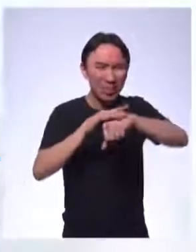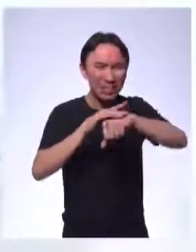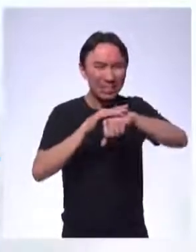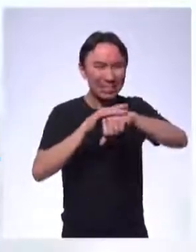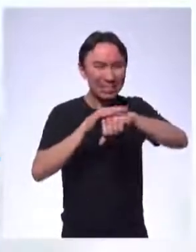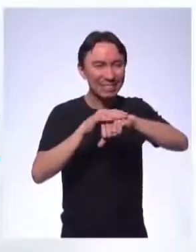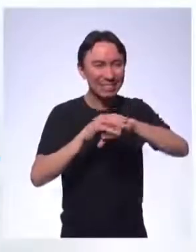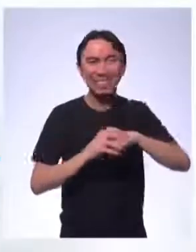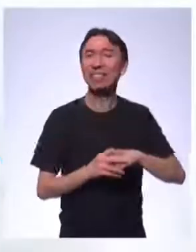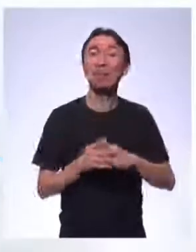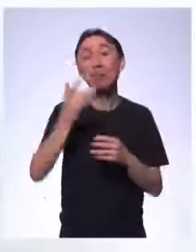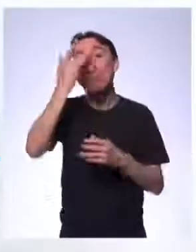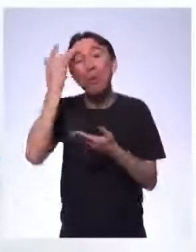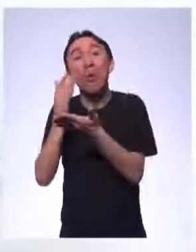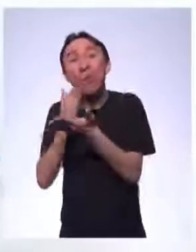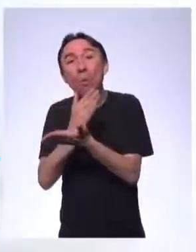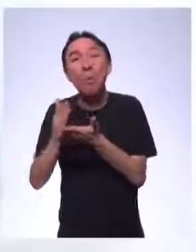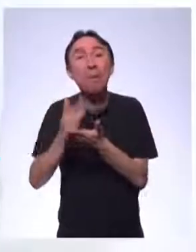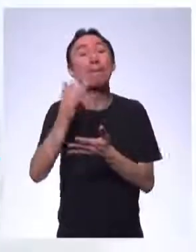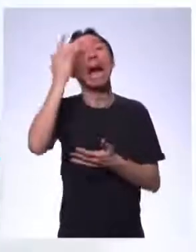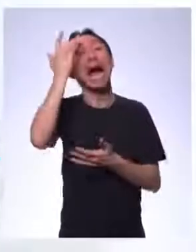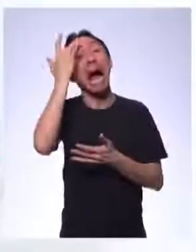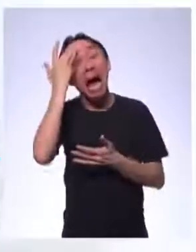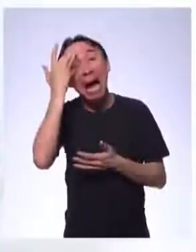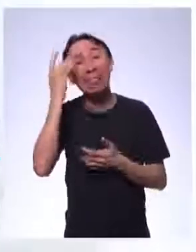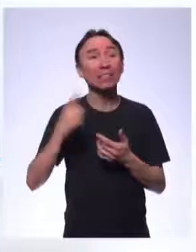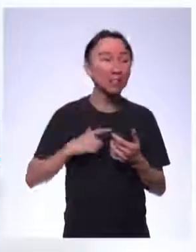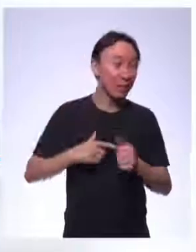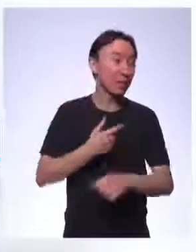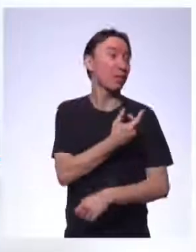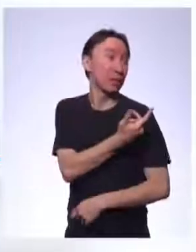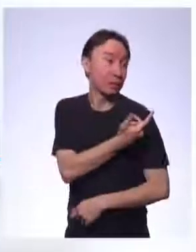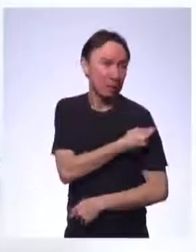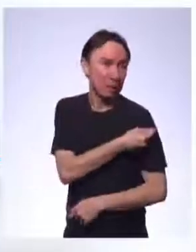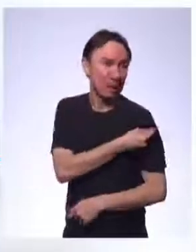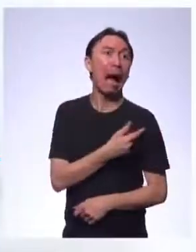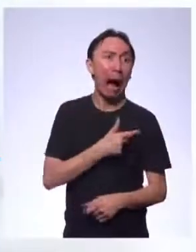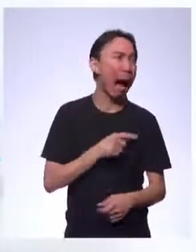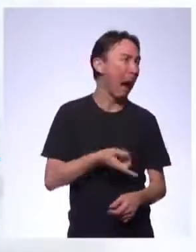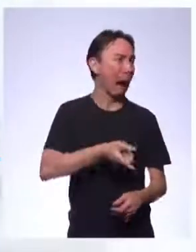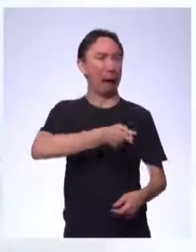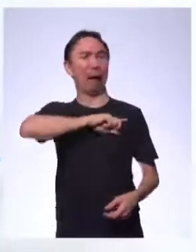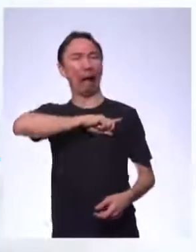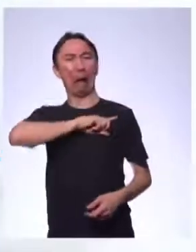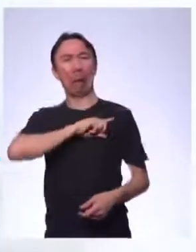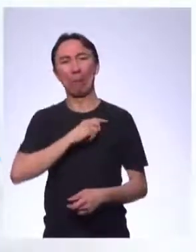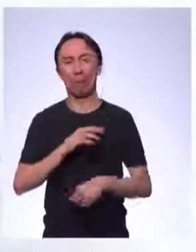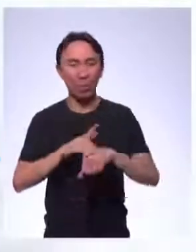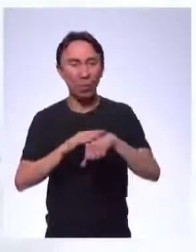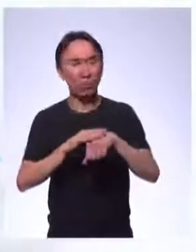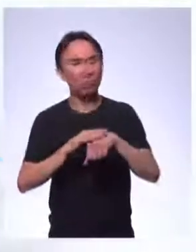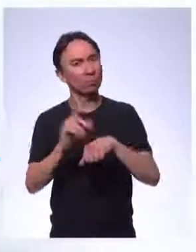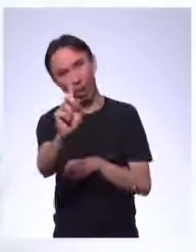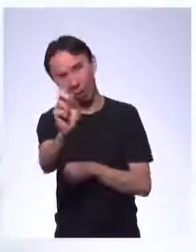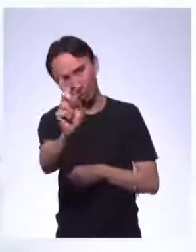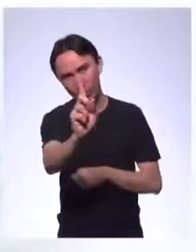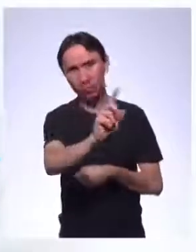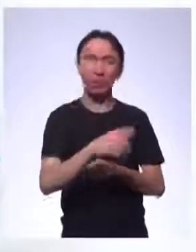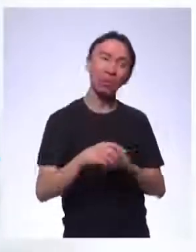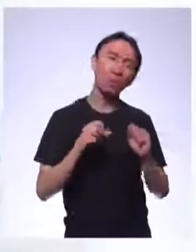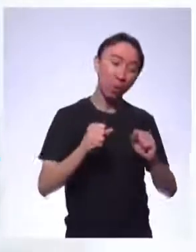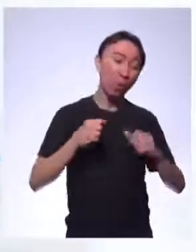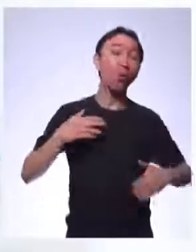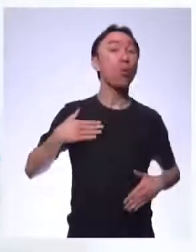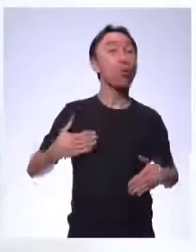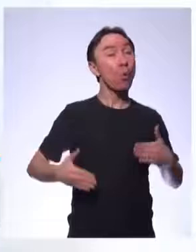que vacina causa doença. Ela pode causar alguma reação. As pessoas são indivíduos, são diferentes, e a